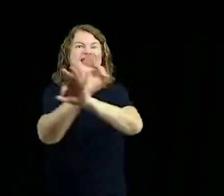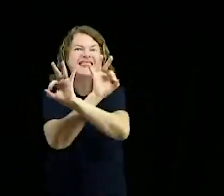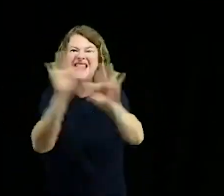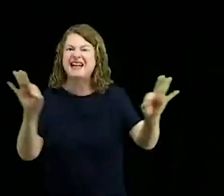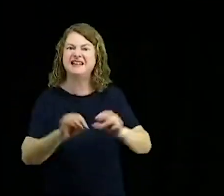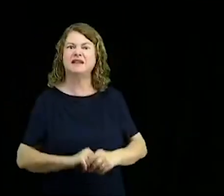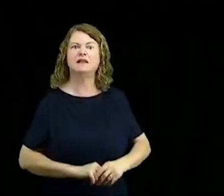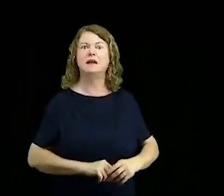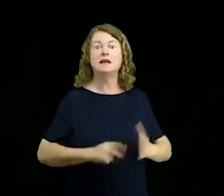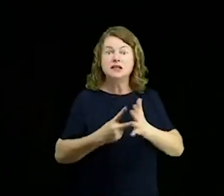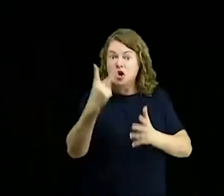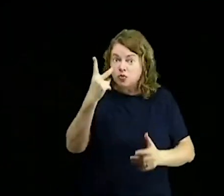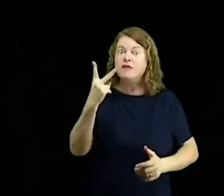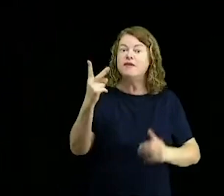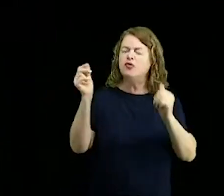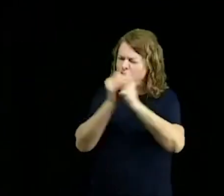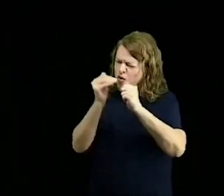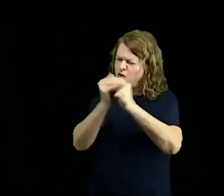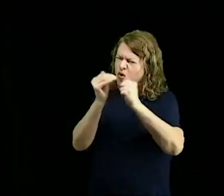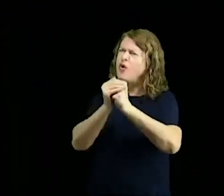se abriu.